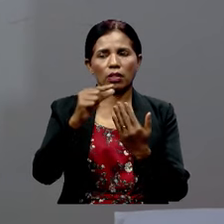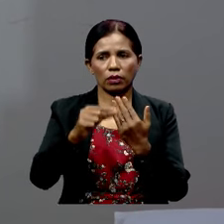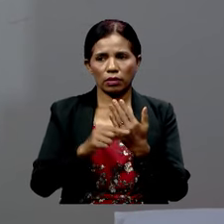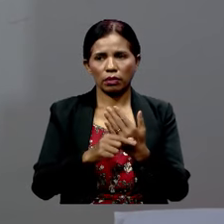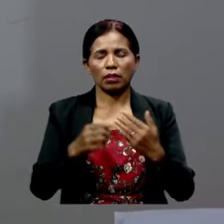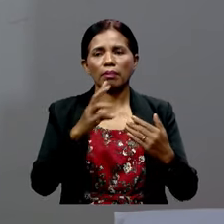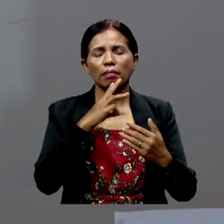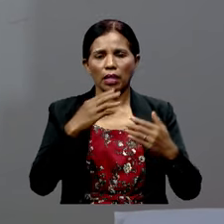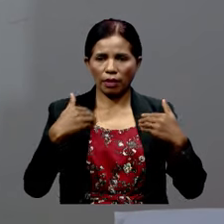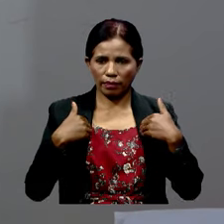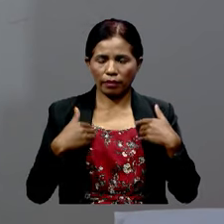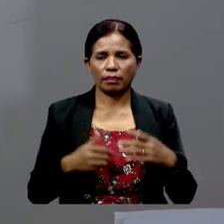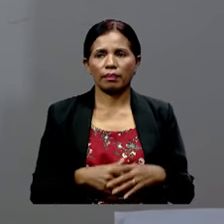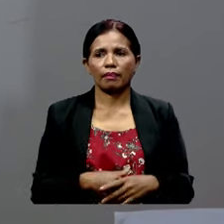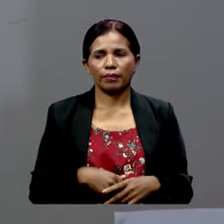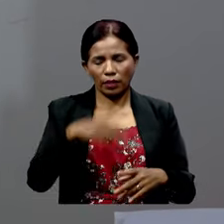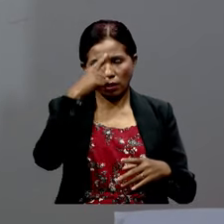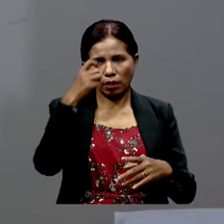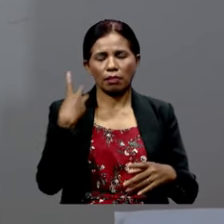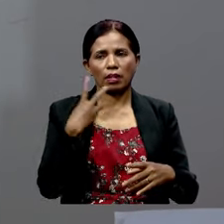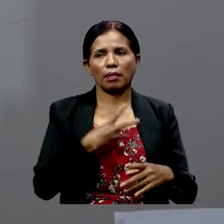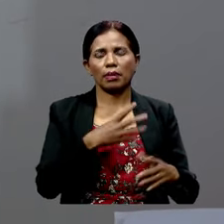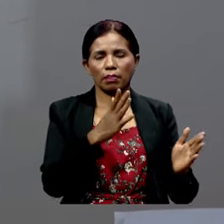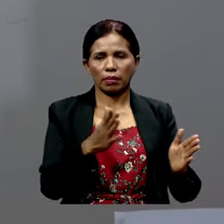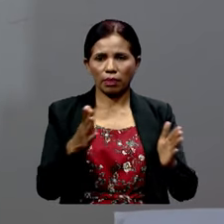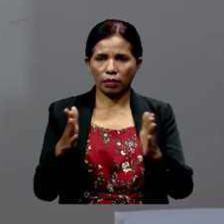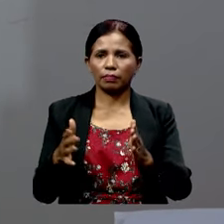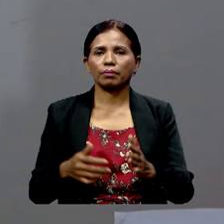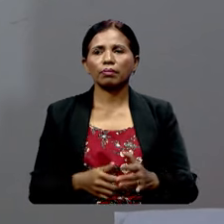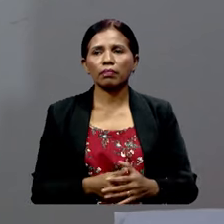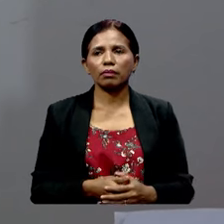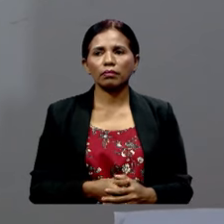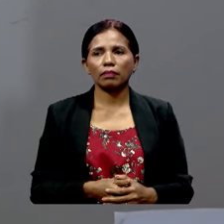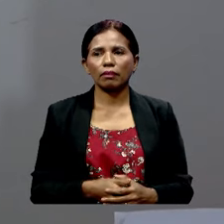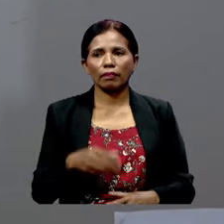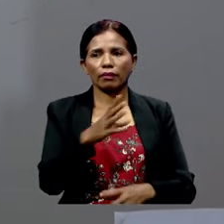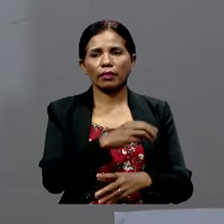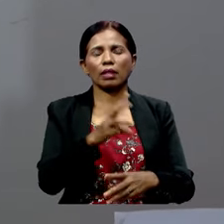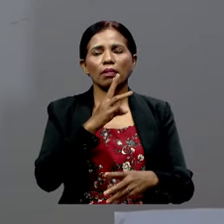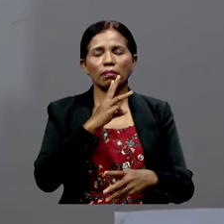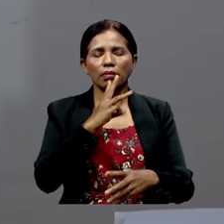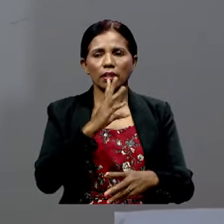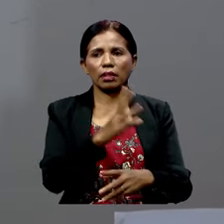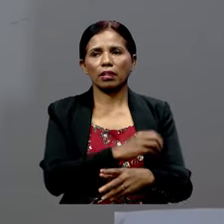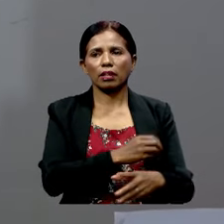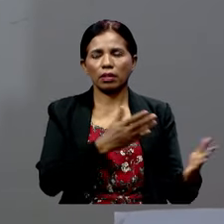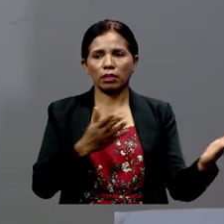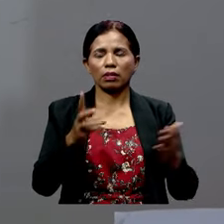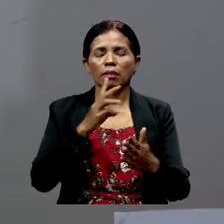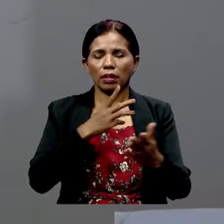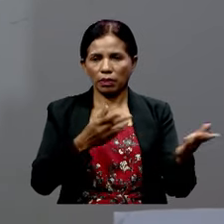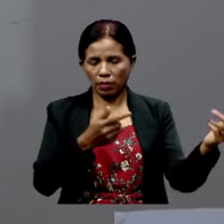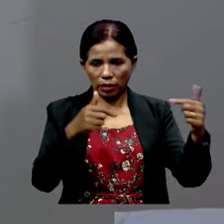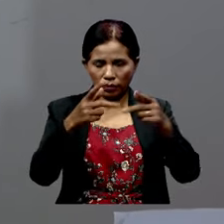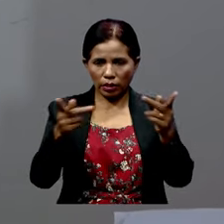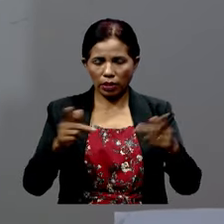ia tamba ame prepara na be canalização be bom dada be mais parte ser nem hoje